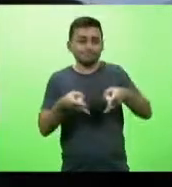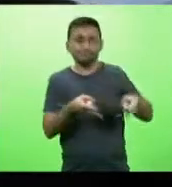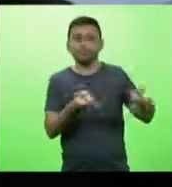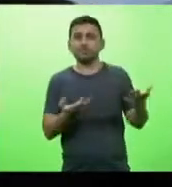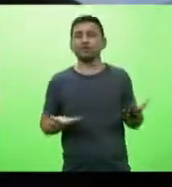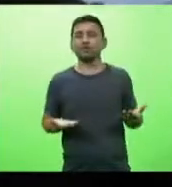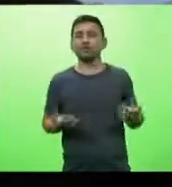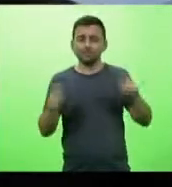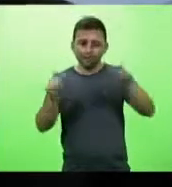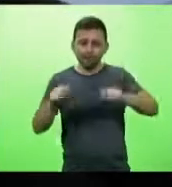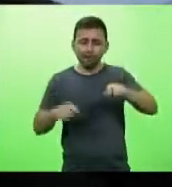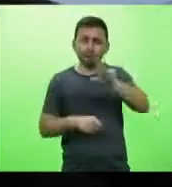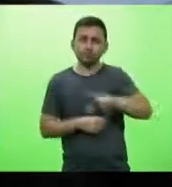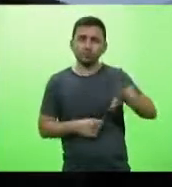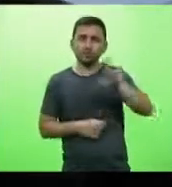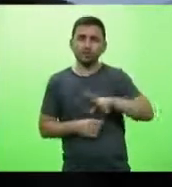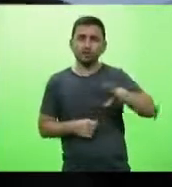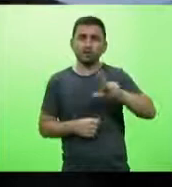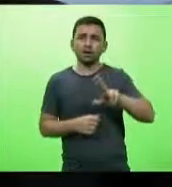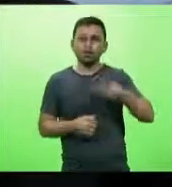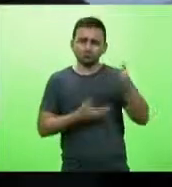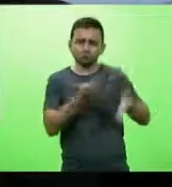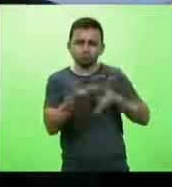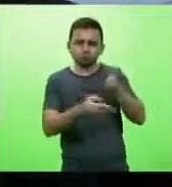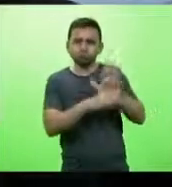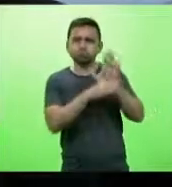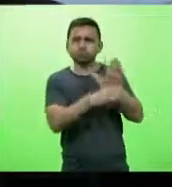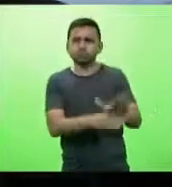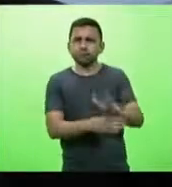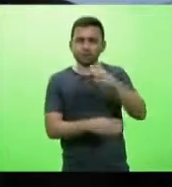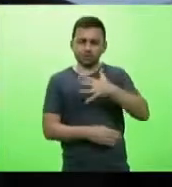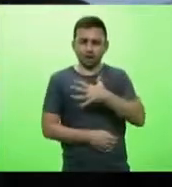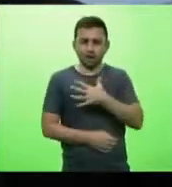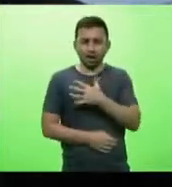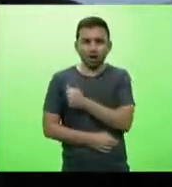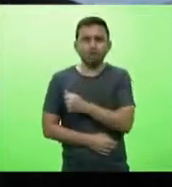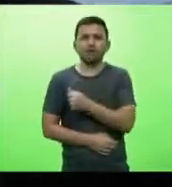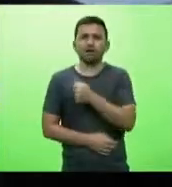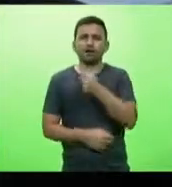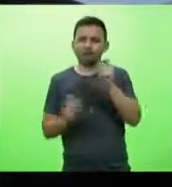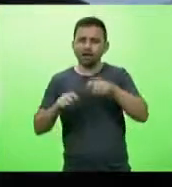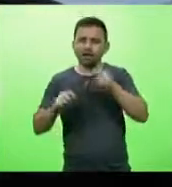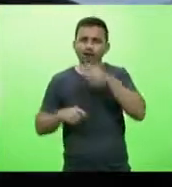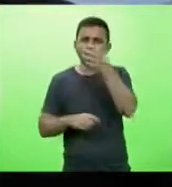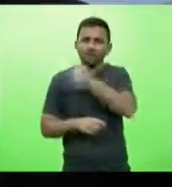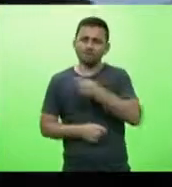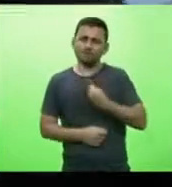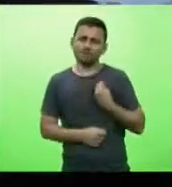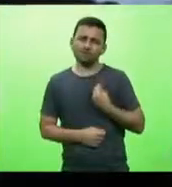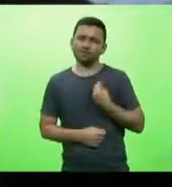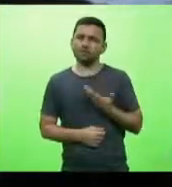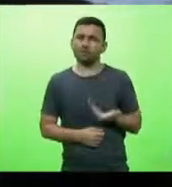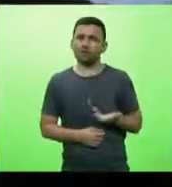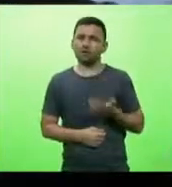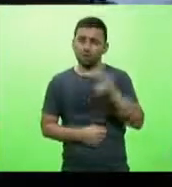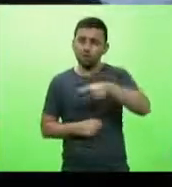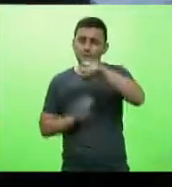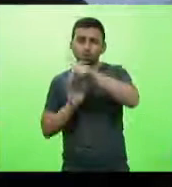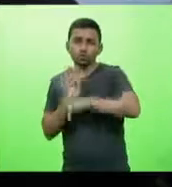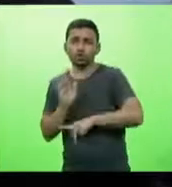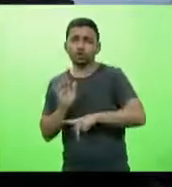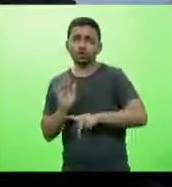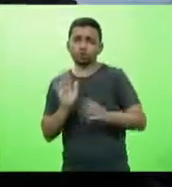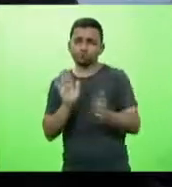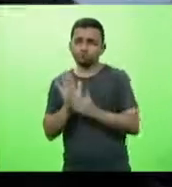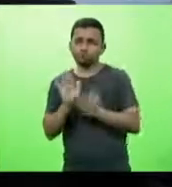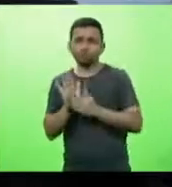gente pode utilizar para contribuir, para salvar vidas. Uma vida é um sonho, é um projeto, é um propósito que ele